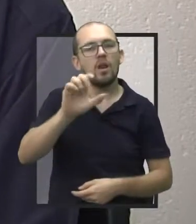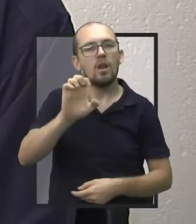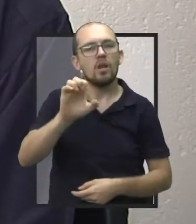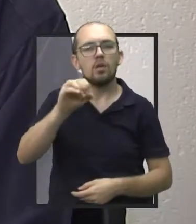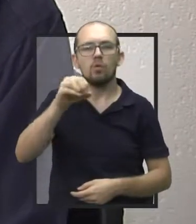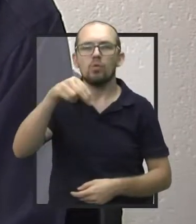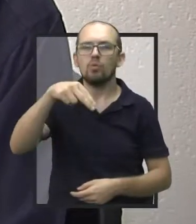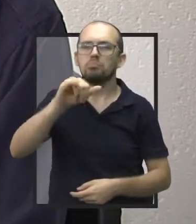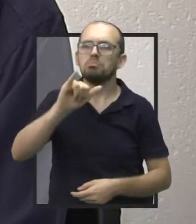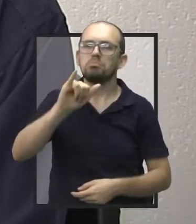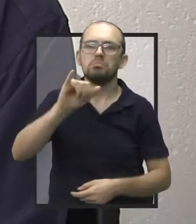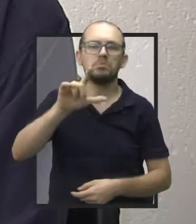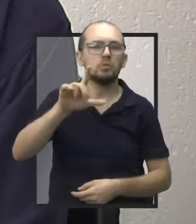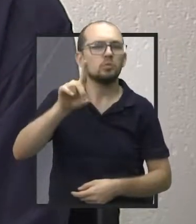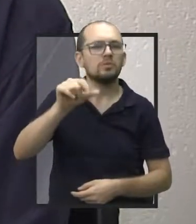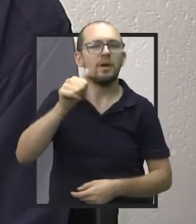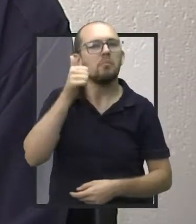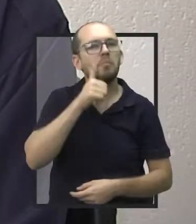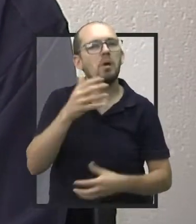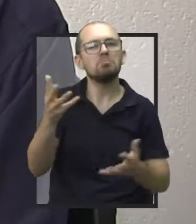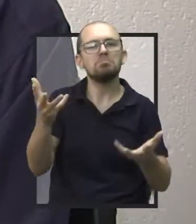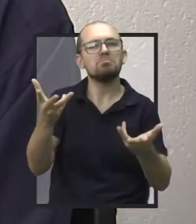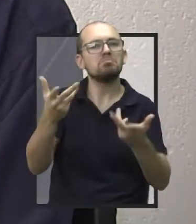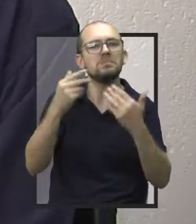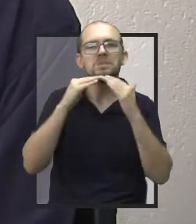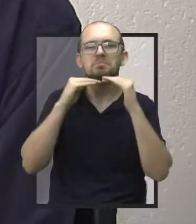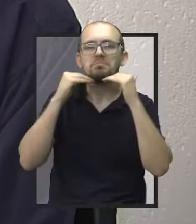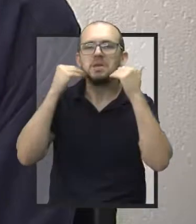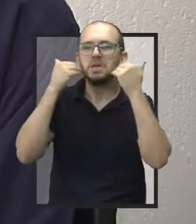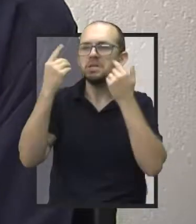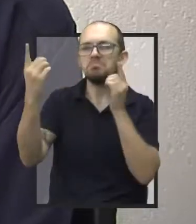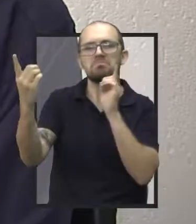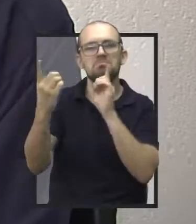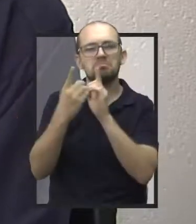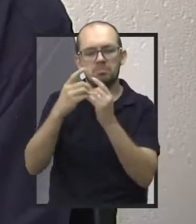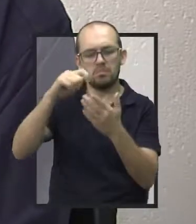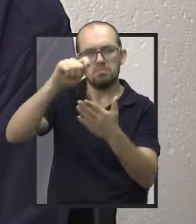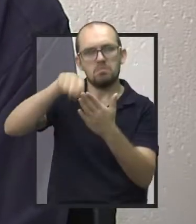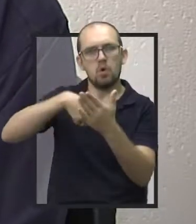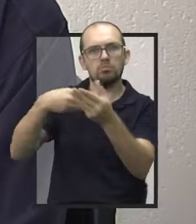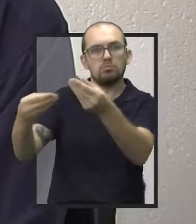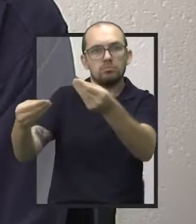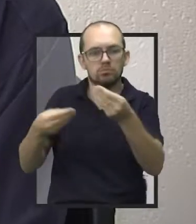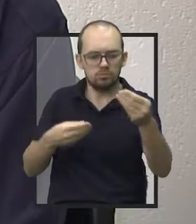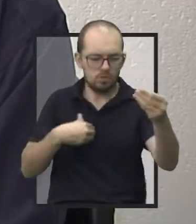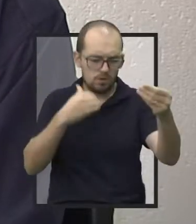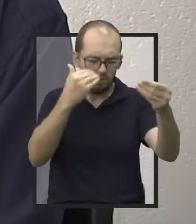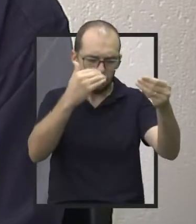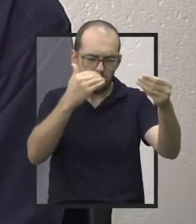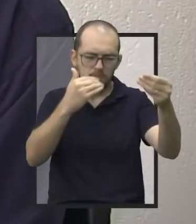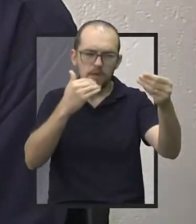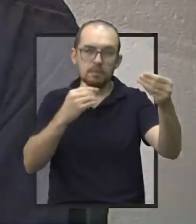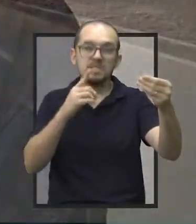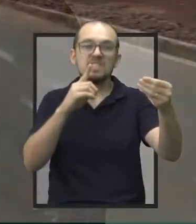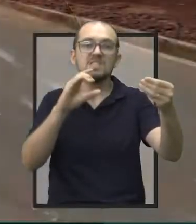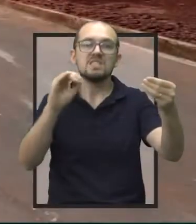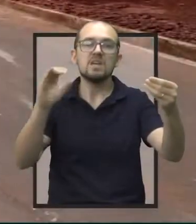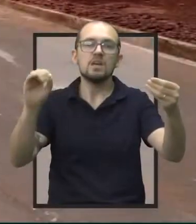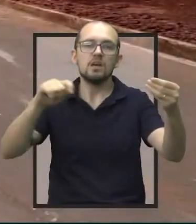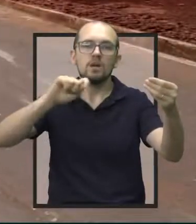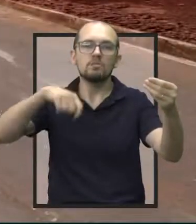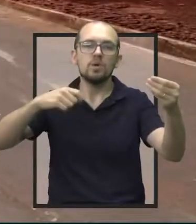simpático e me procurou com um abaixo-assinado com quase 100 assinaturas de pessoas que que